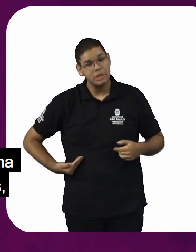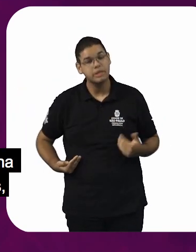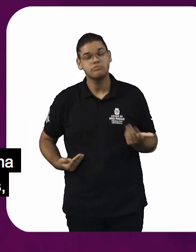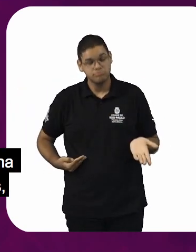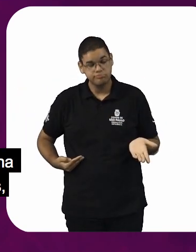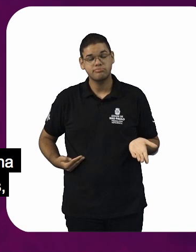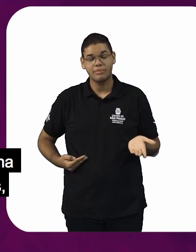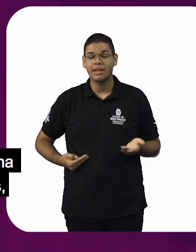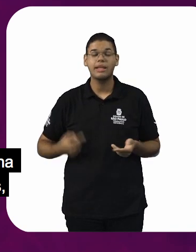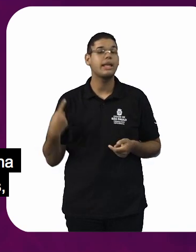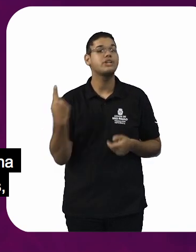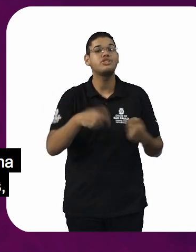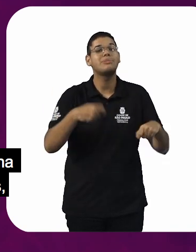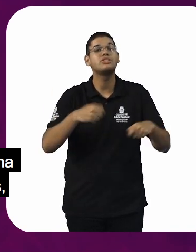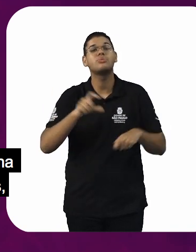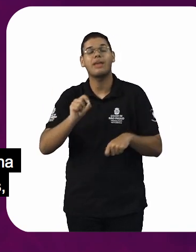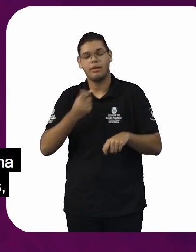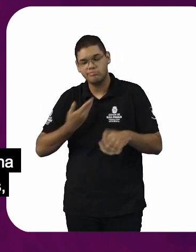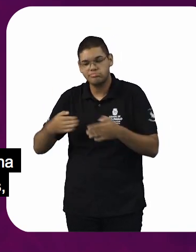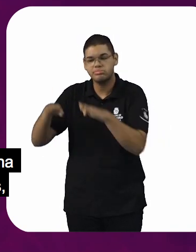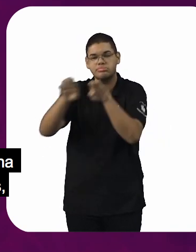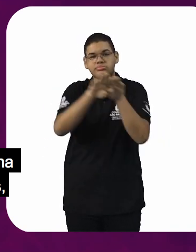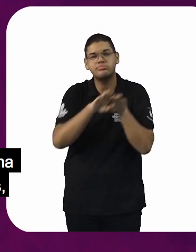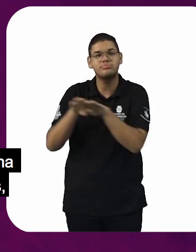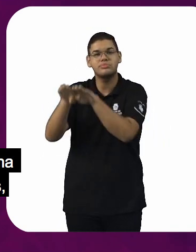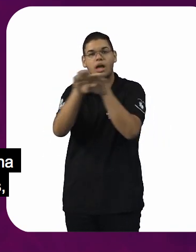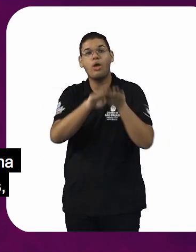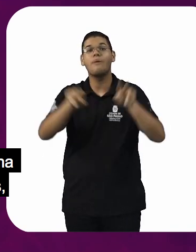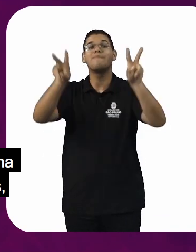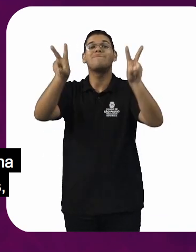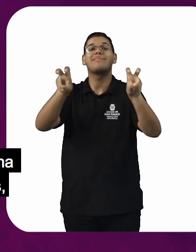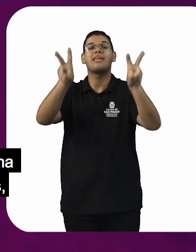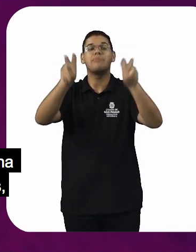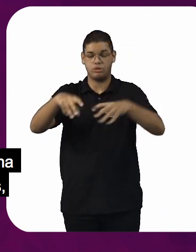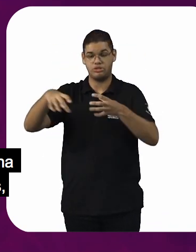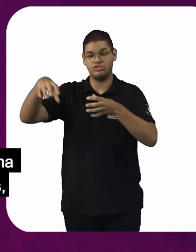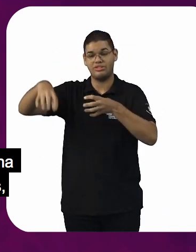gente consiga equalizar essa questão de classe social,